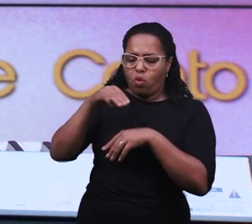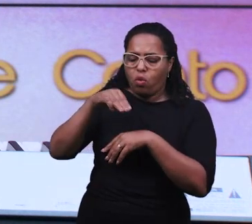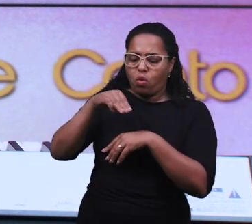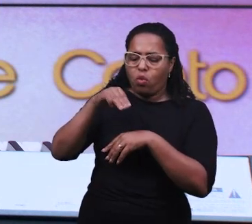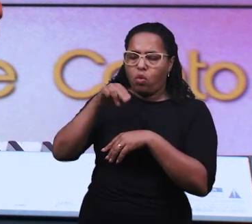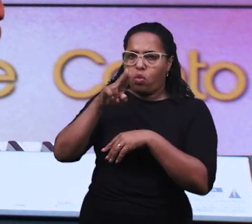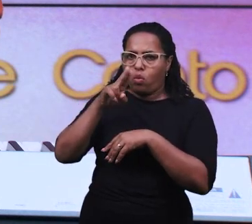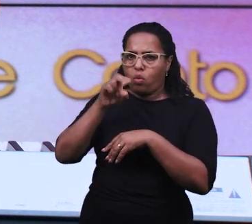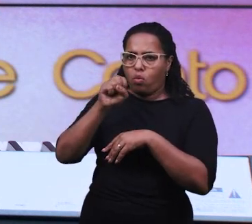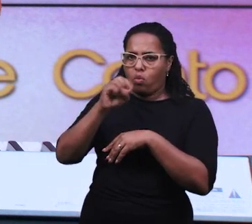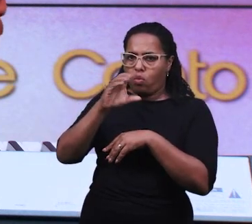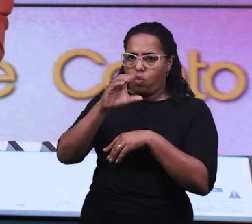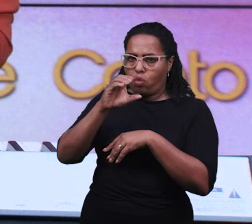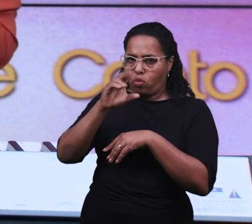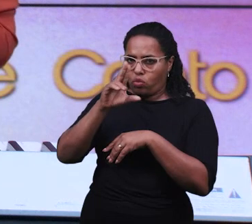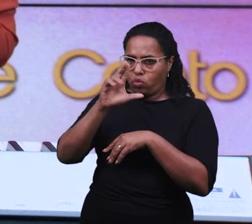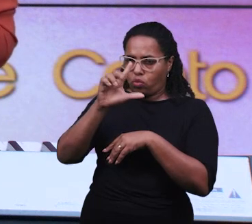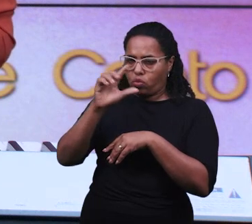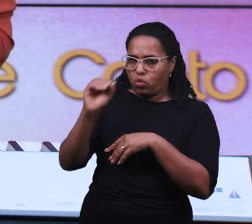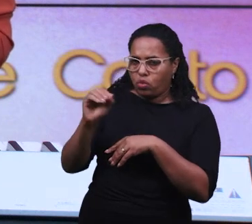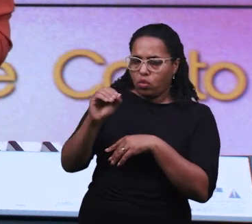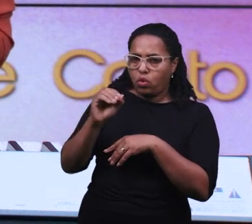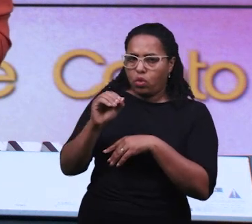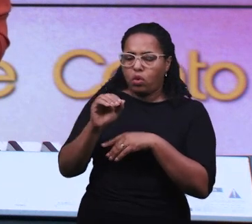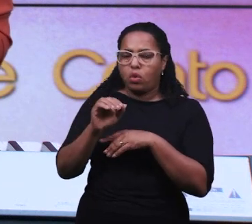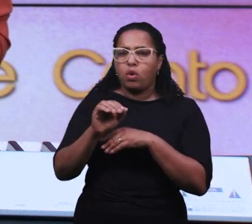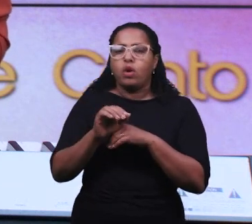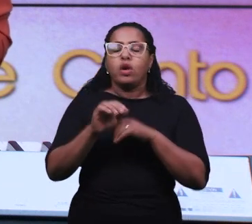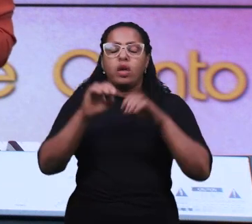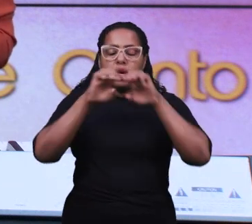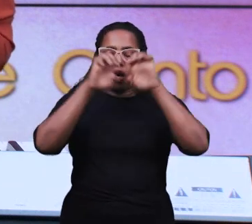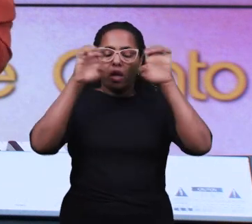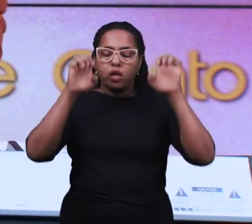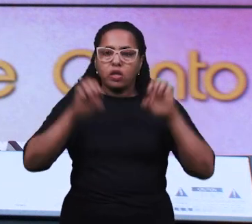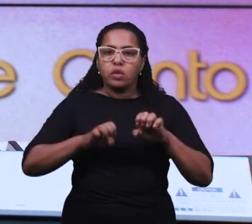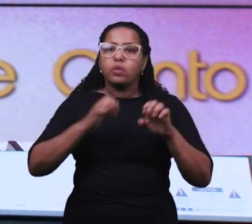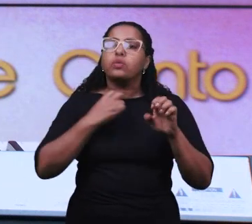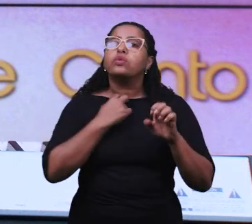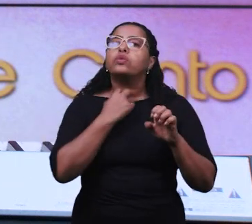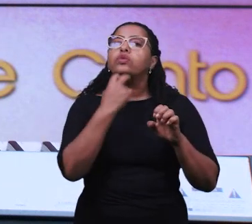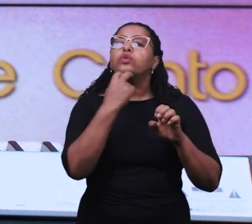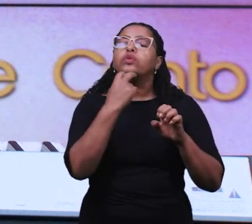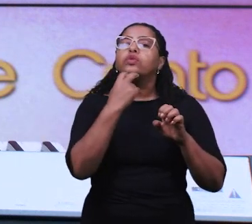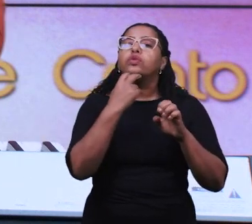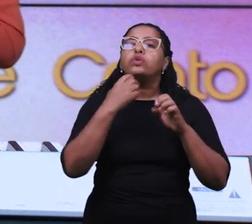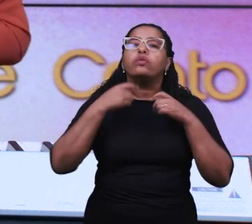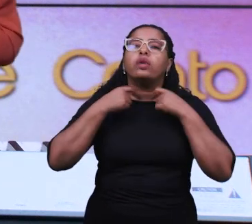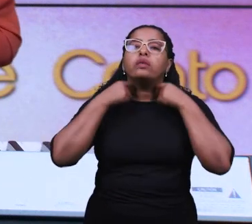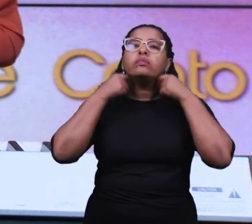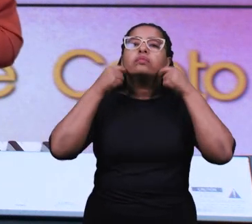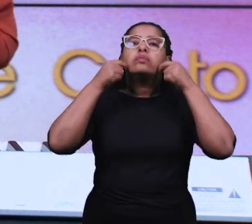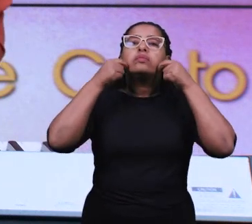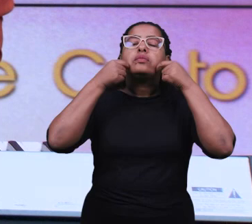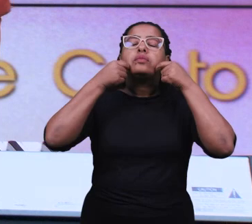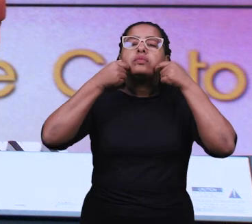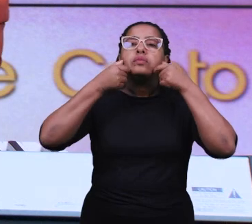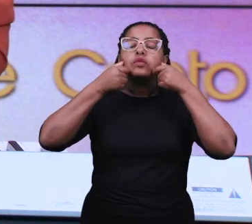da língua, e a parede da nossa estrutura de trato vocal, a região